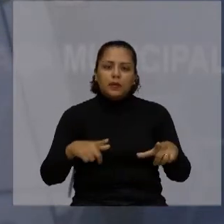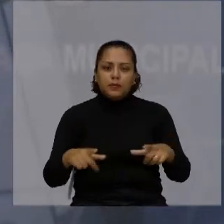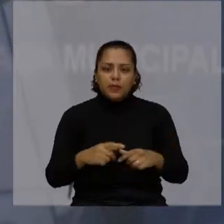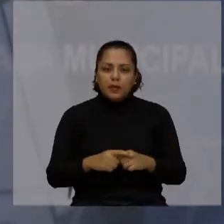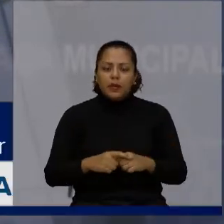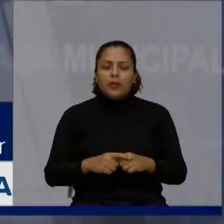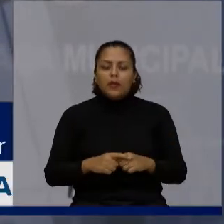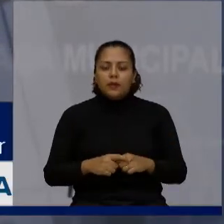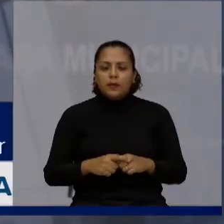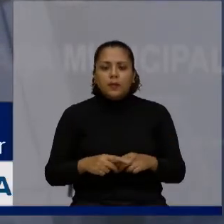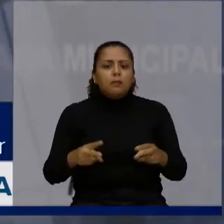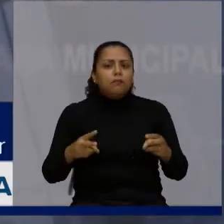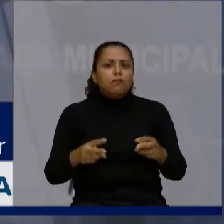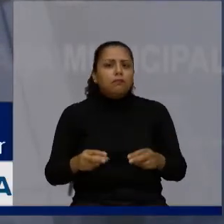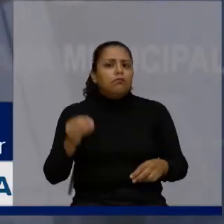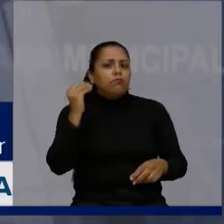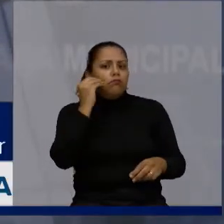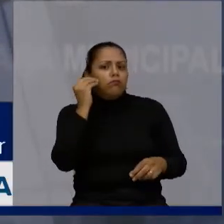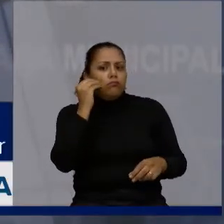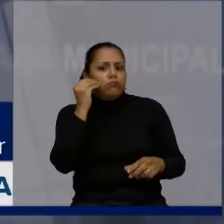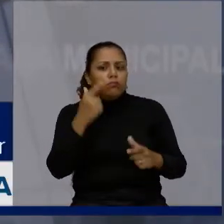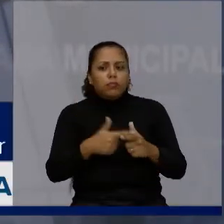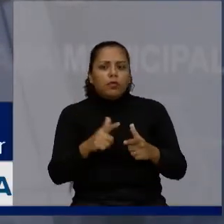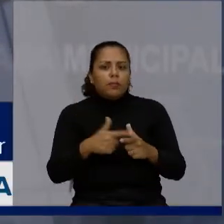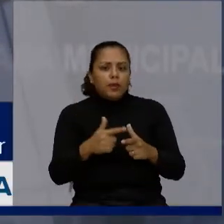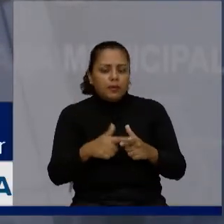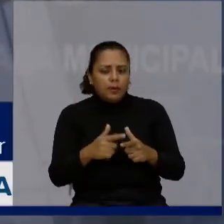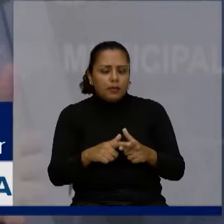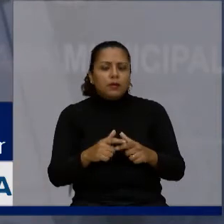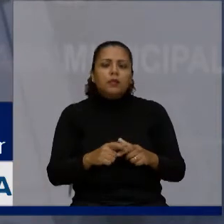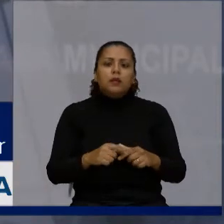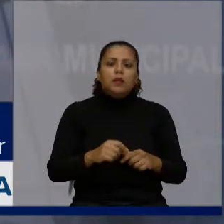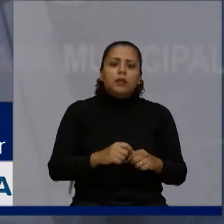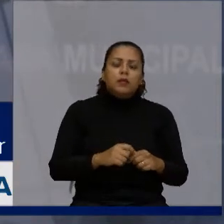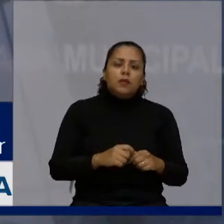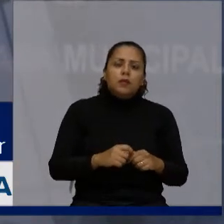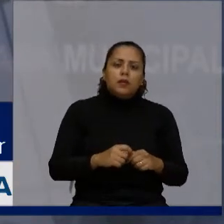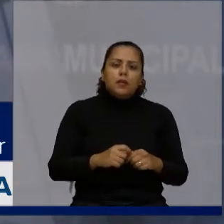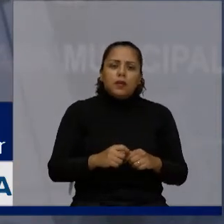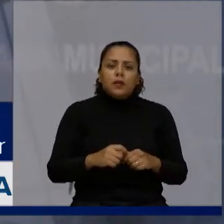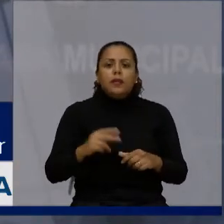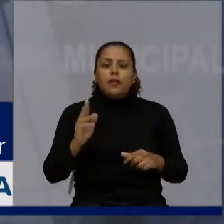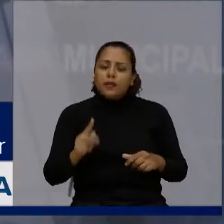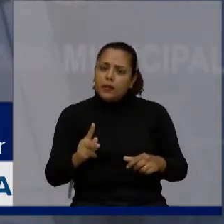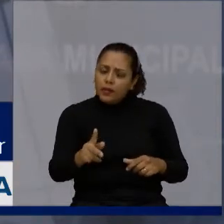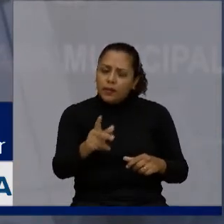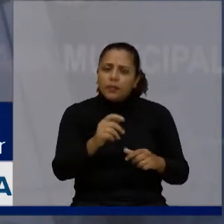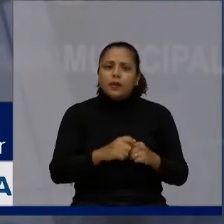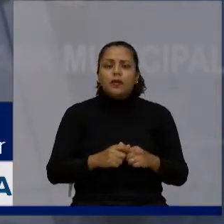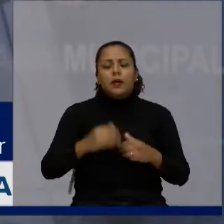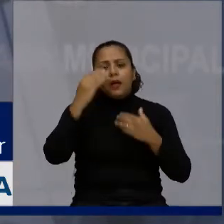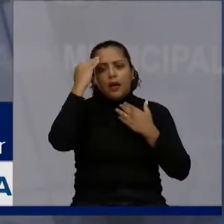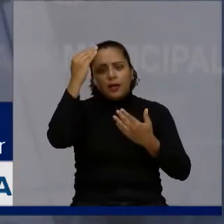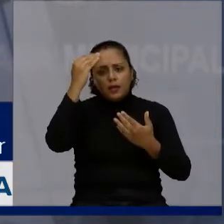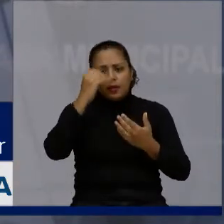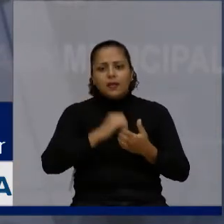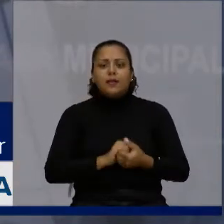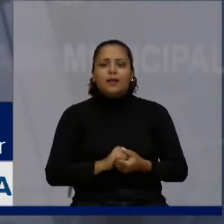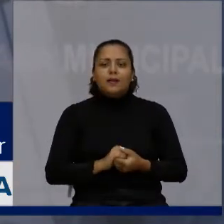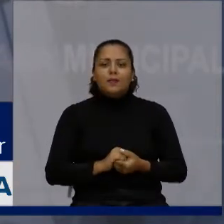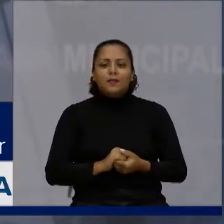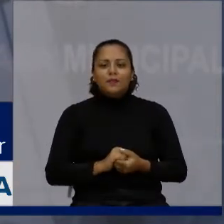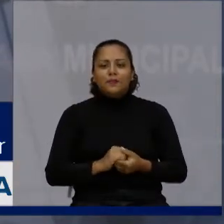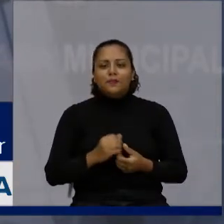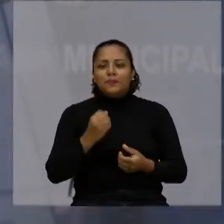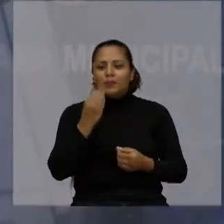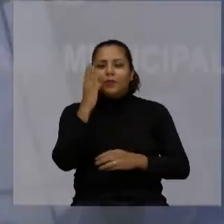da comunidade de perto, encaminhar para o setor responsável e sempre que é atendido, está aqui para agradecer. Tá bom? Uma ótima tarde.